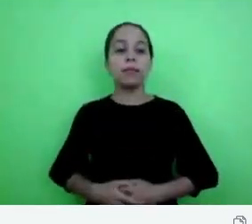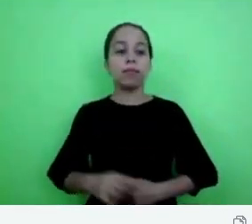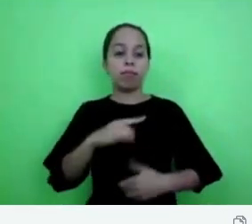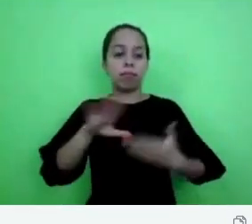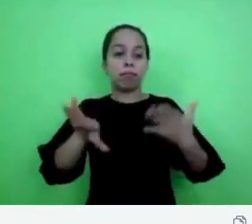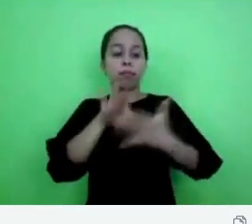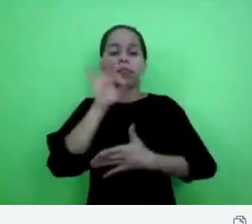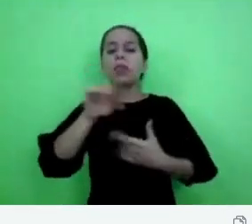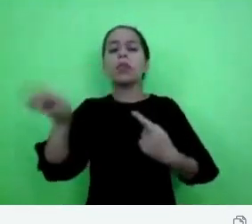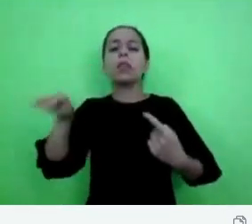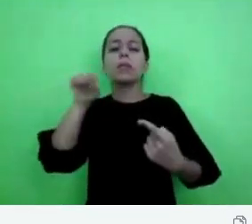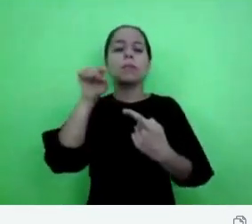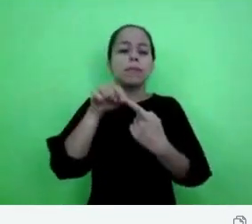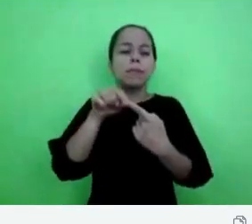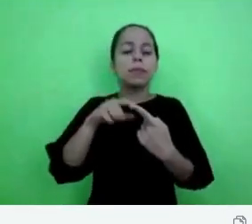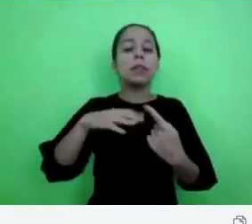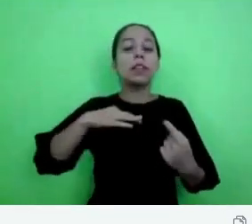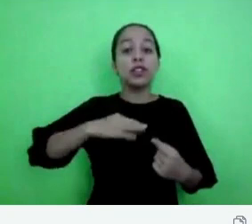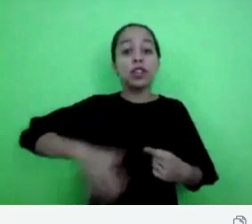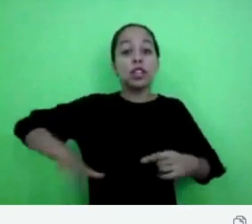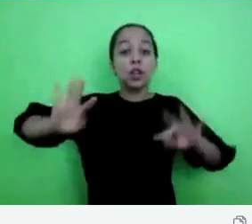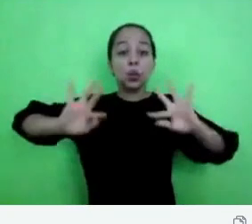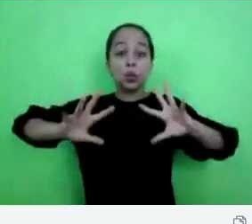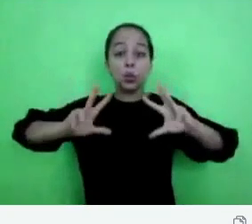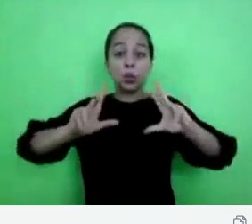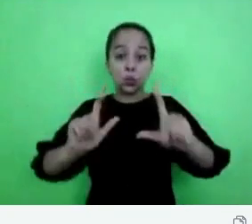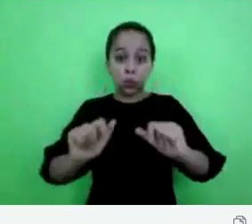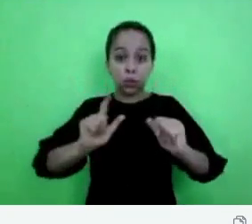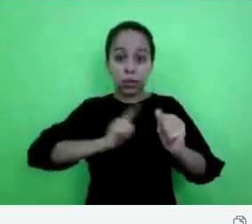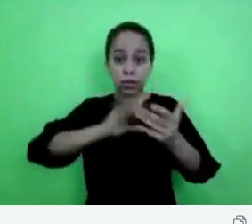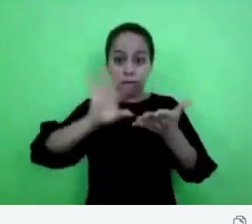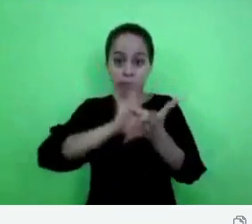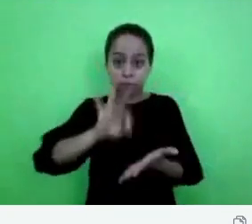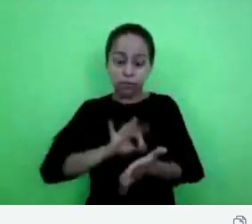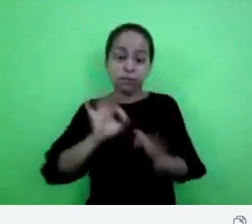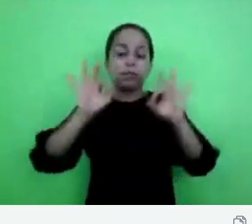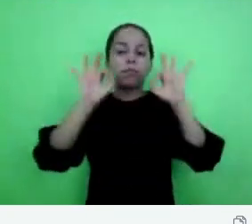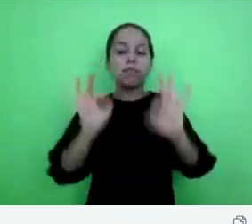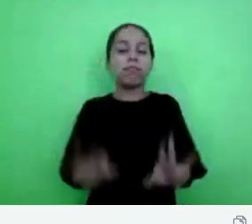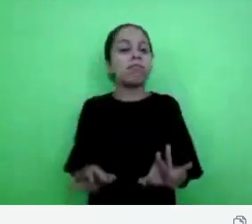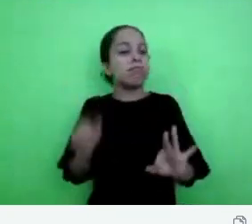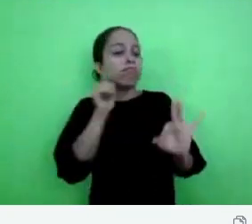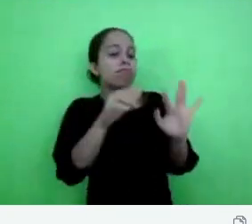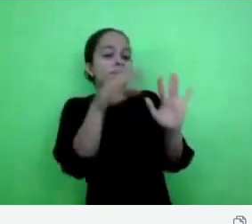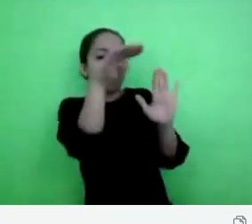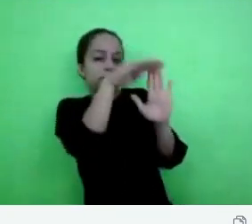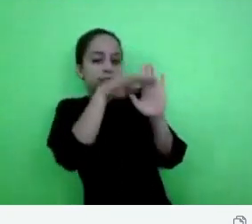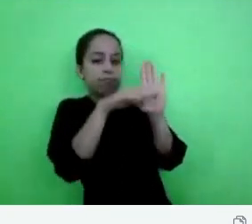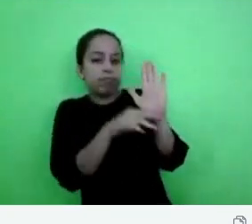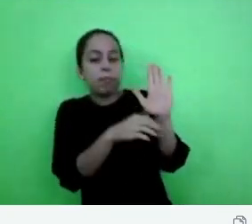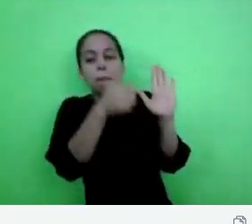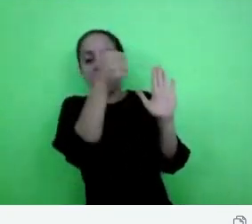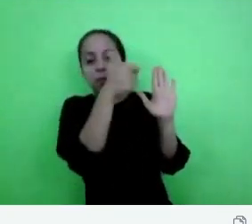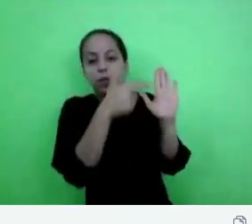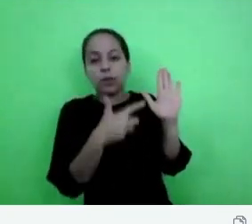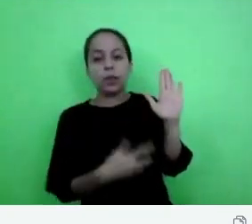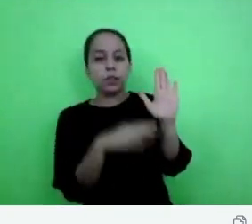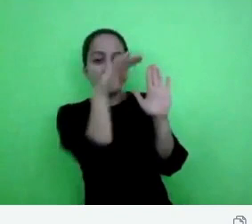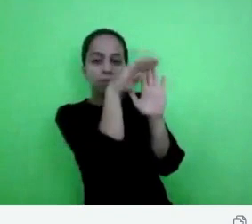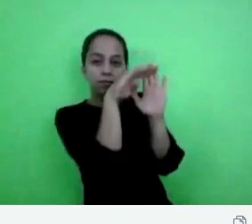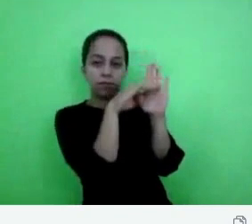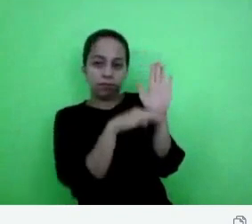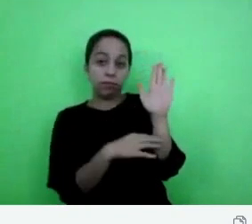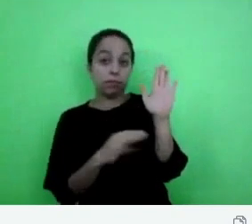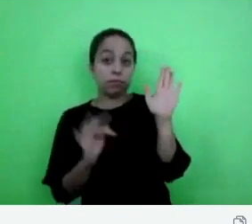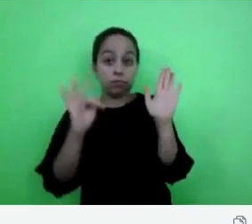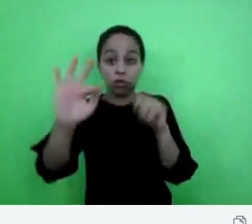com inscrições homologadas para compor a lista da qual serão convocados os estudantes para a